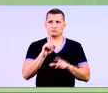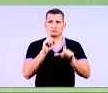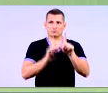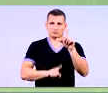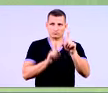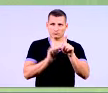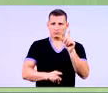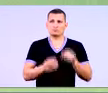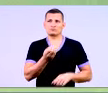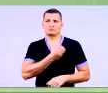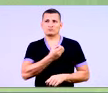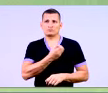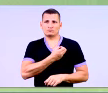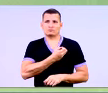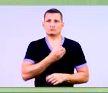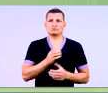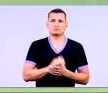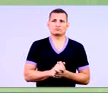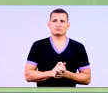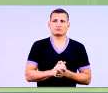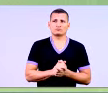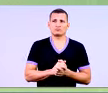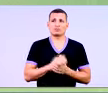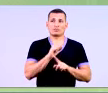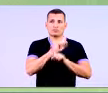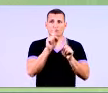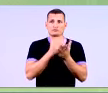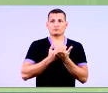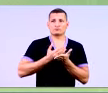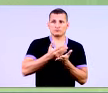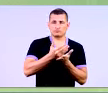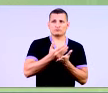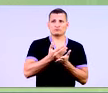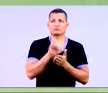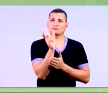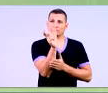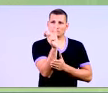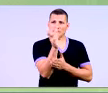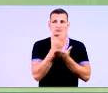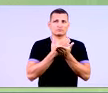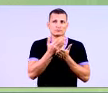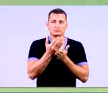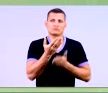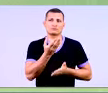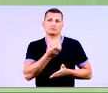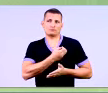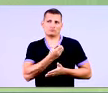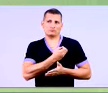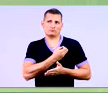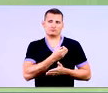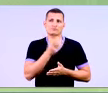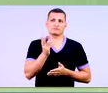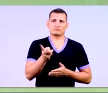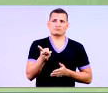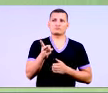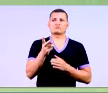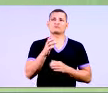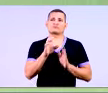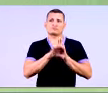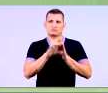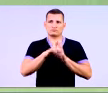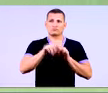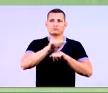números não iniciar com um número isso aqui o mesmo conceito de algoritmo e evitar o uso de acentos e do